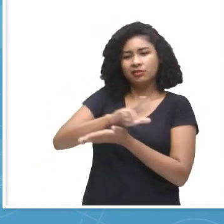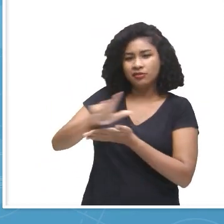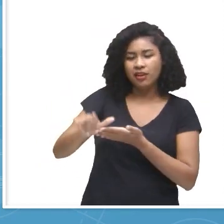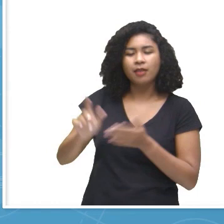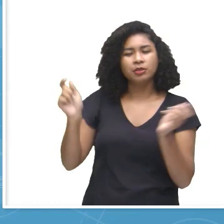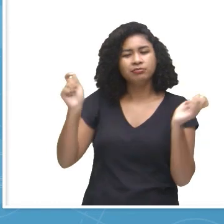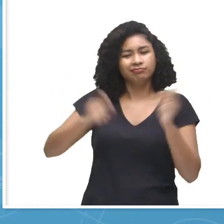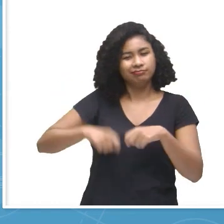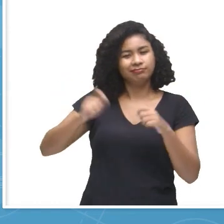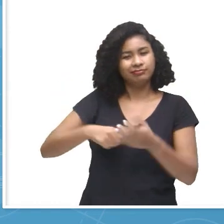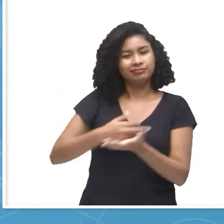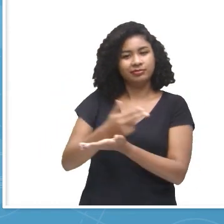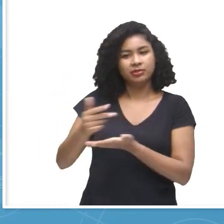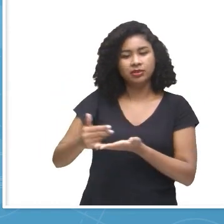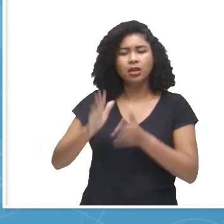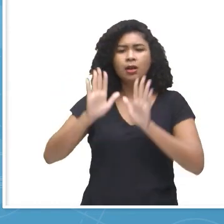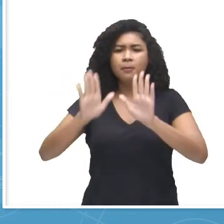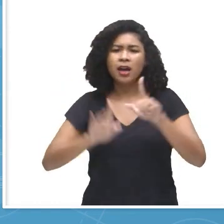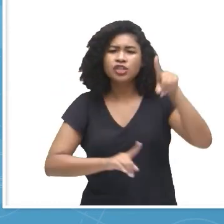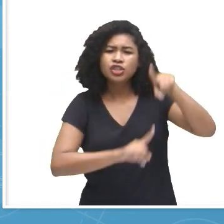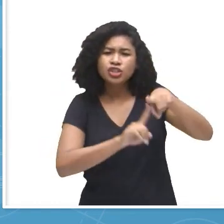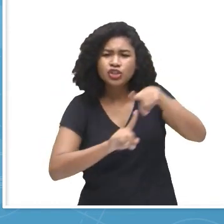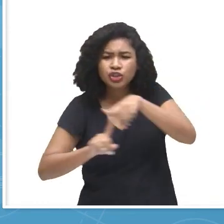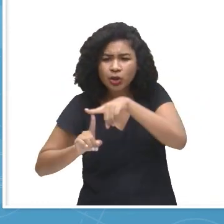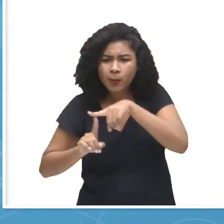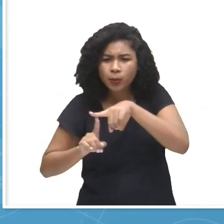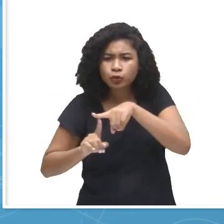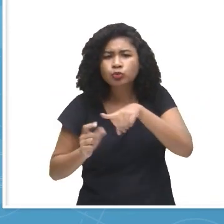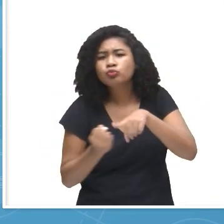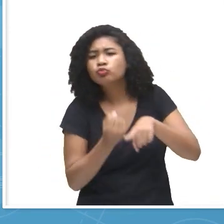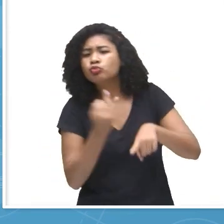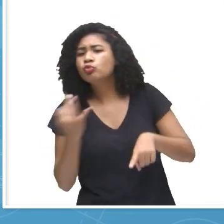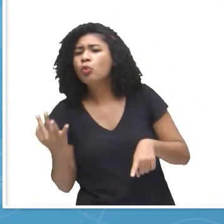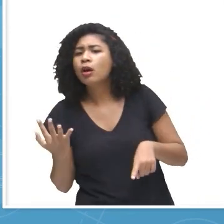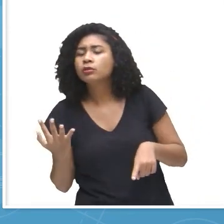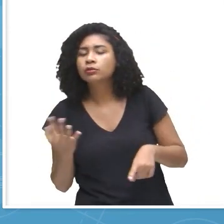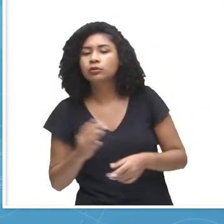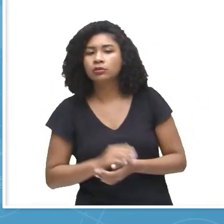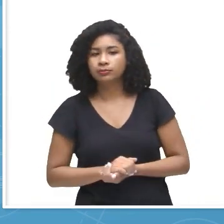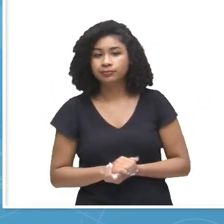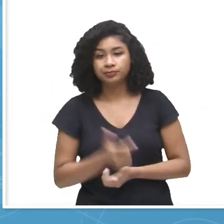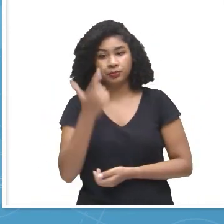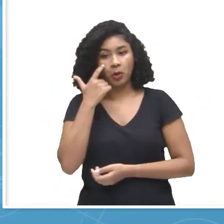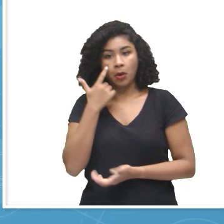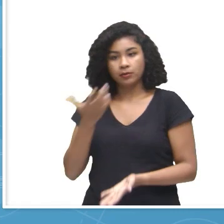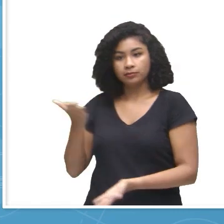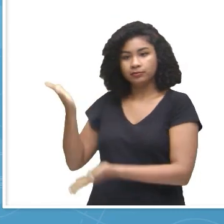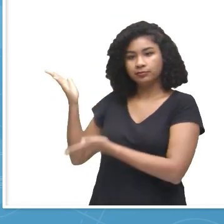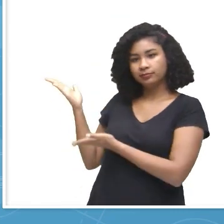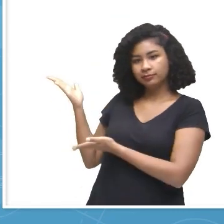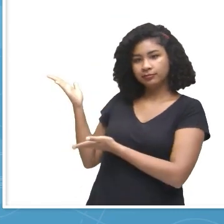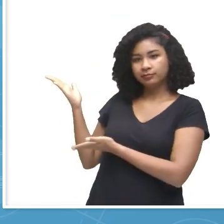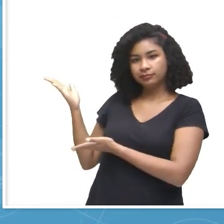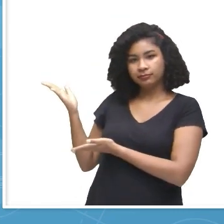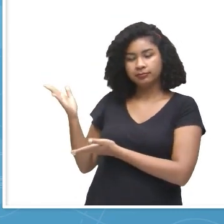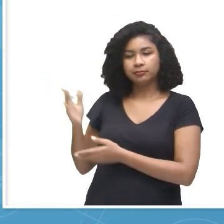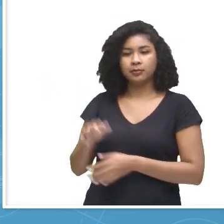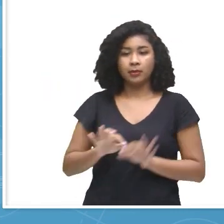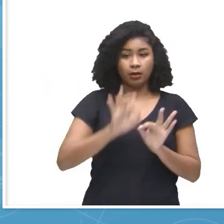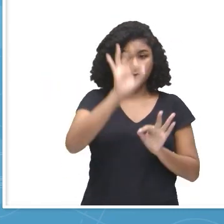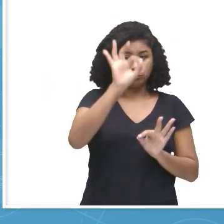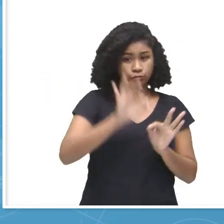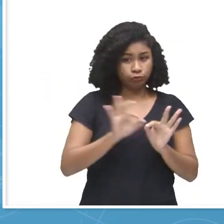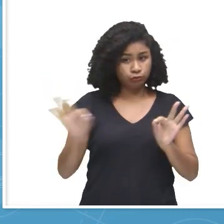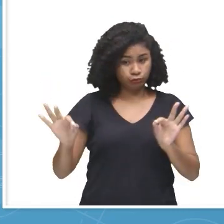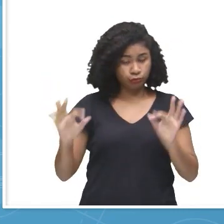identificar os desenhos? Existem vários tipos de desenhos. Por exemplo, a gente tem aqui o desenho da planta de uma casa. Olha